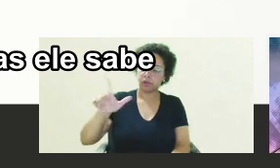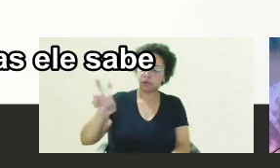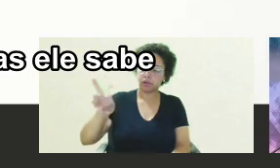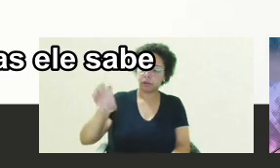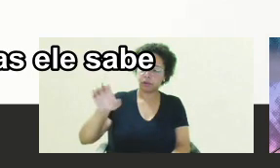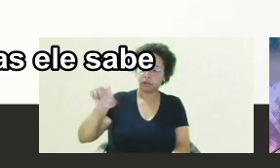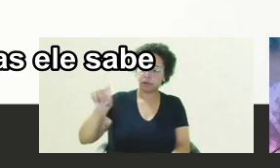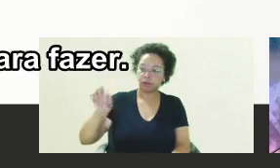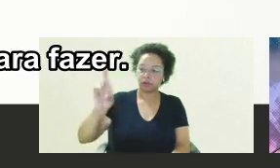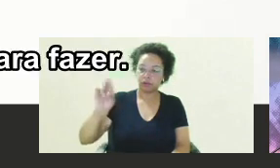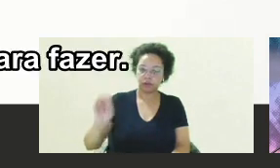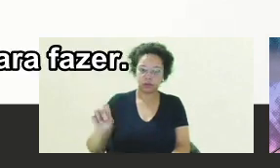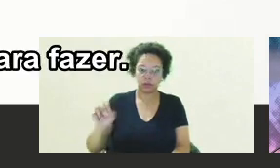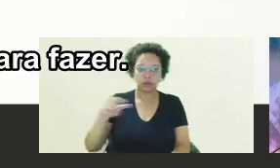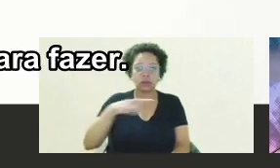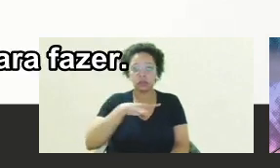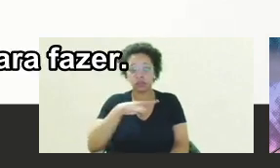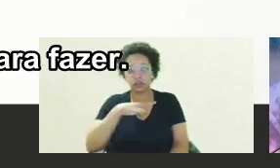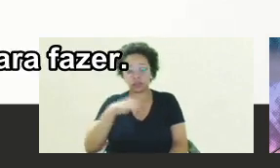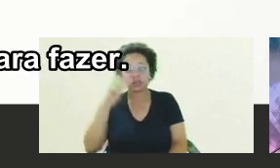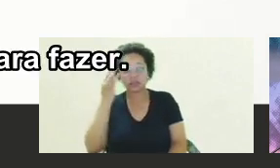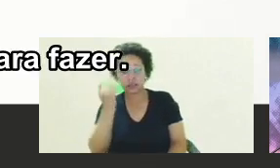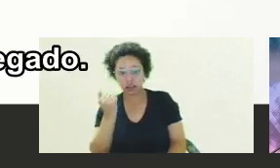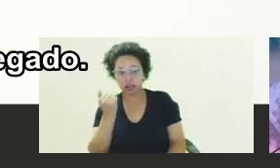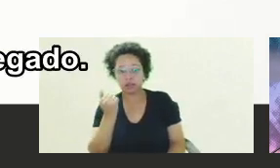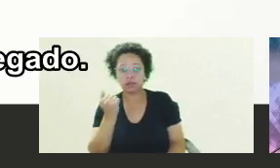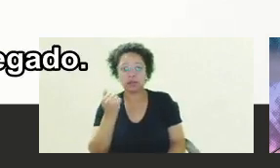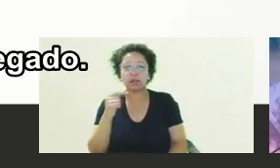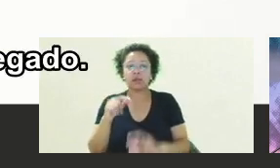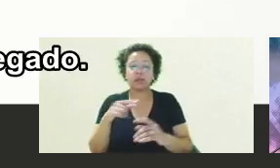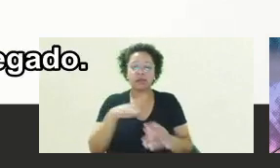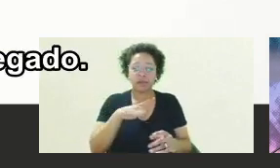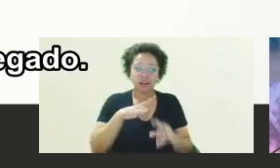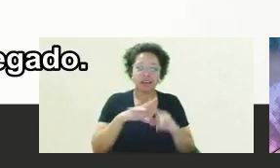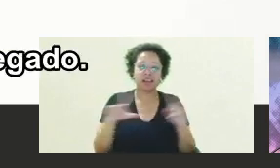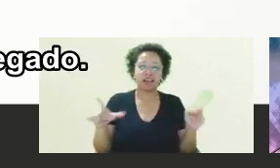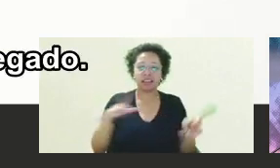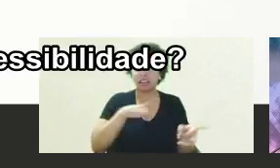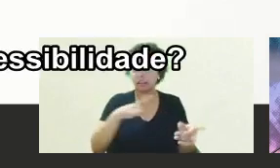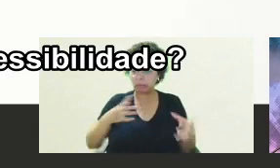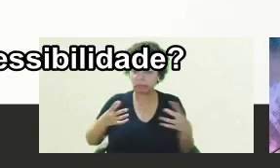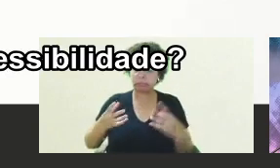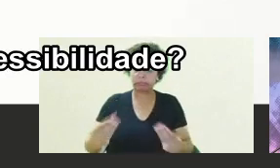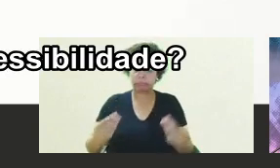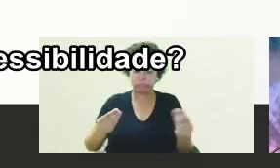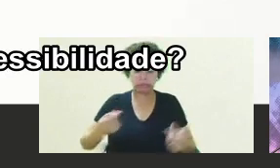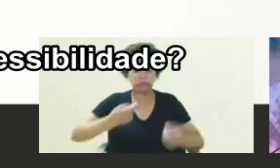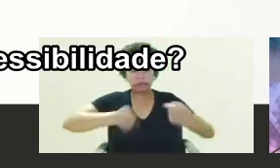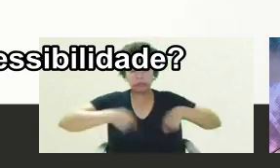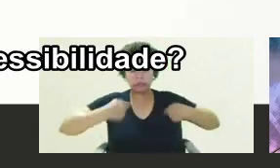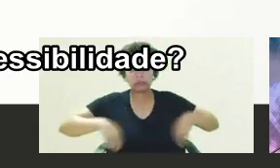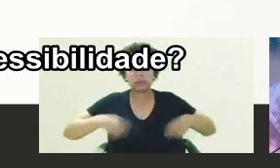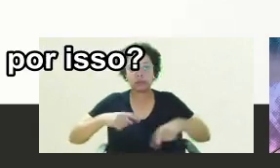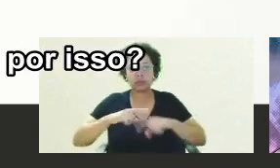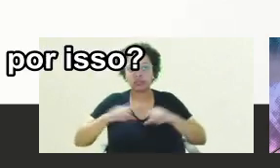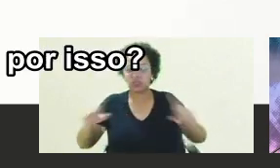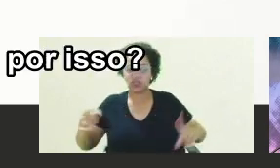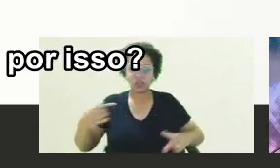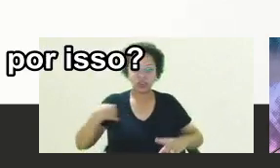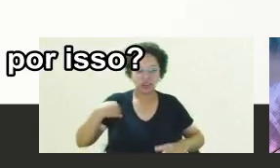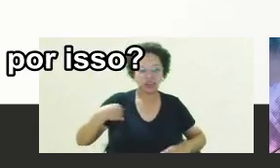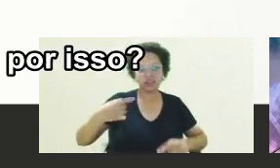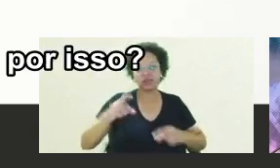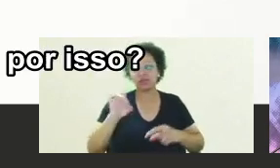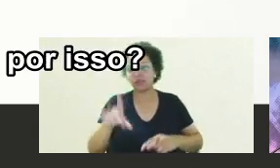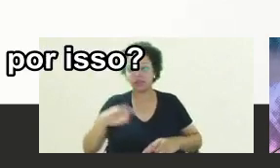acessibilidade digital, mas ele sabe que ele tem muita coisa para fazer, ele se sente sobrecarregado, só ele que tem que fazer a acessibilidade, só ele que é o